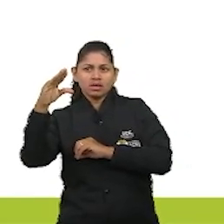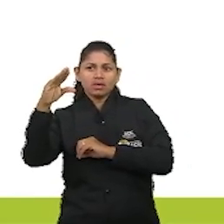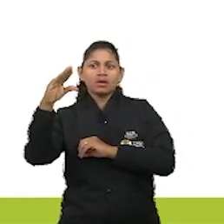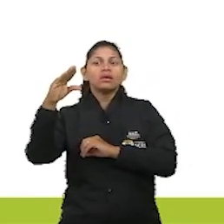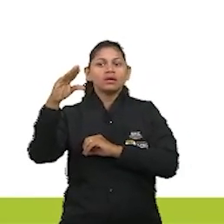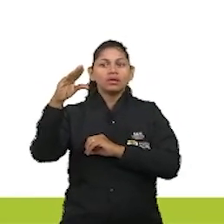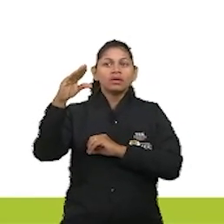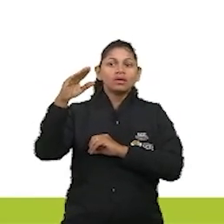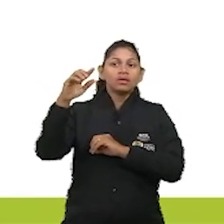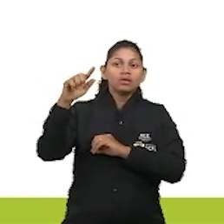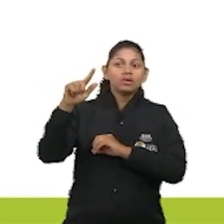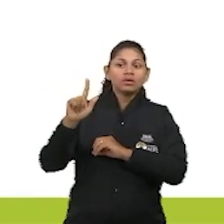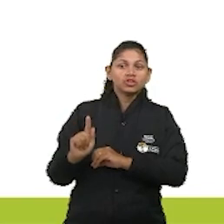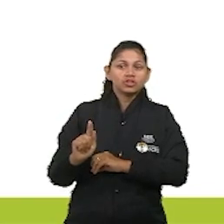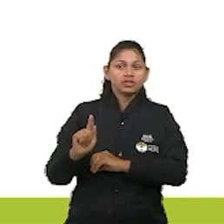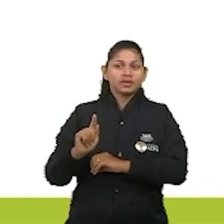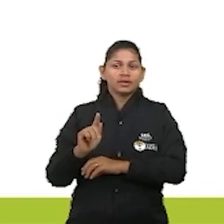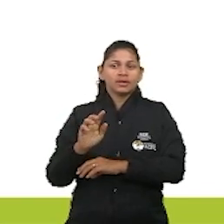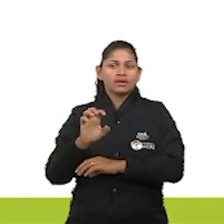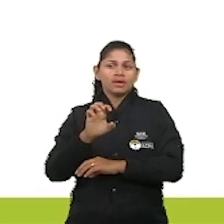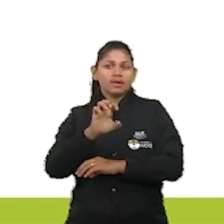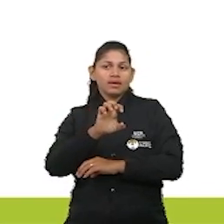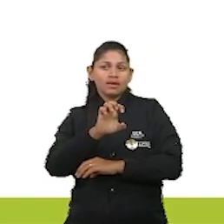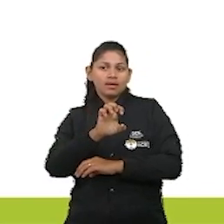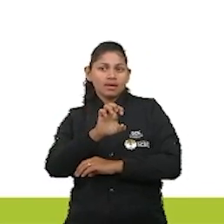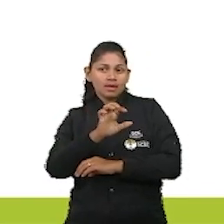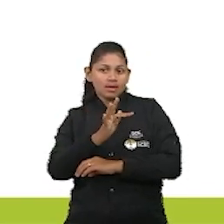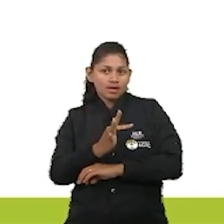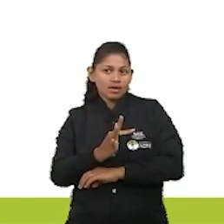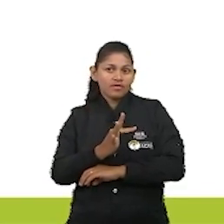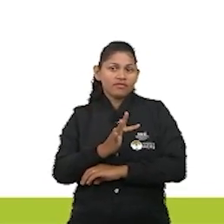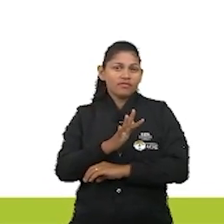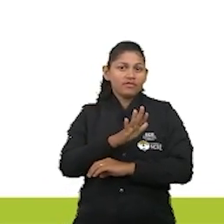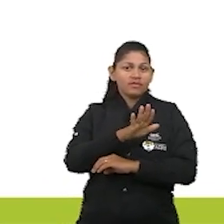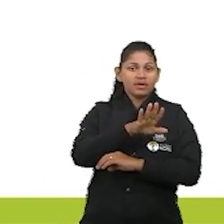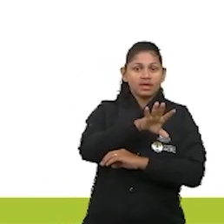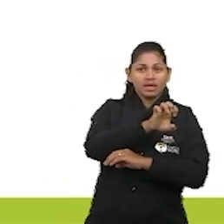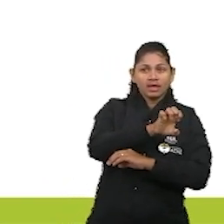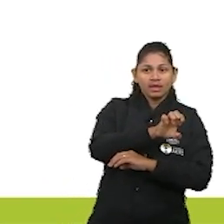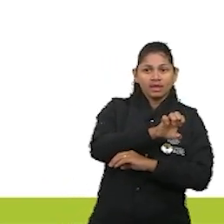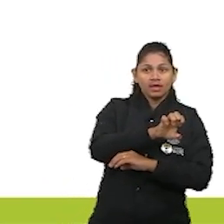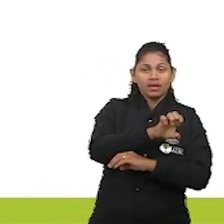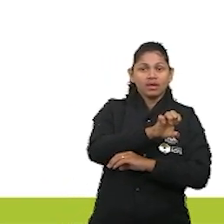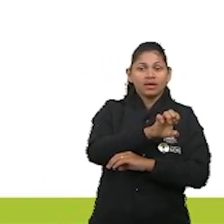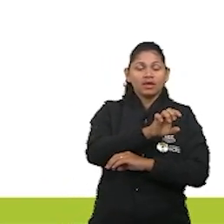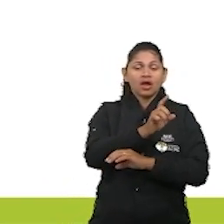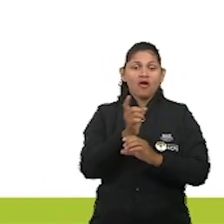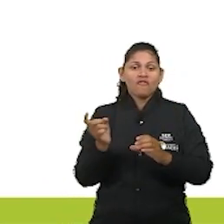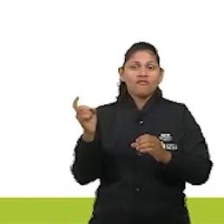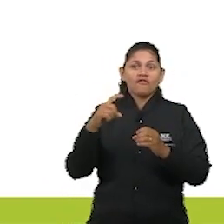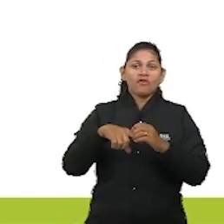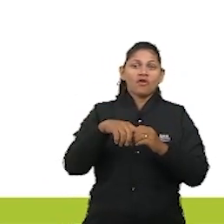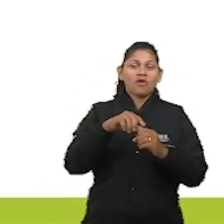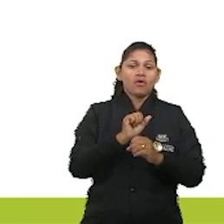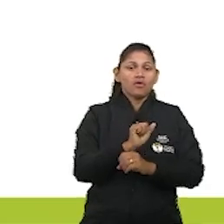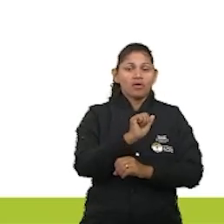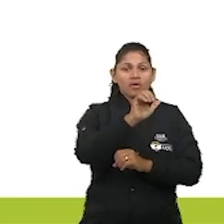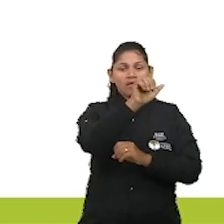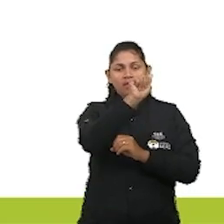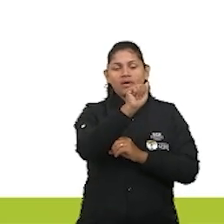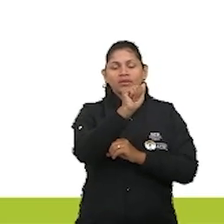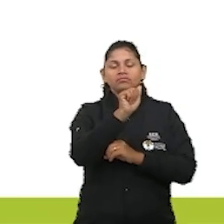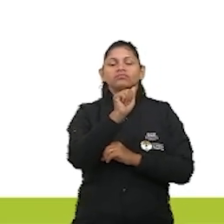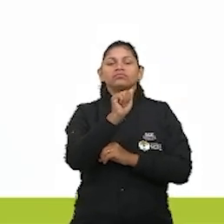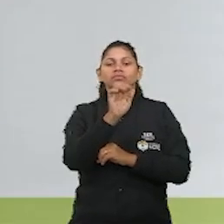C, do G, do F, do E e voltando ao A, aí outra malha.